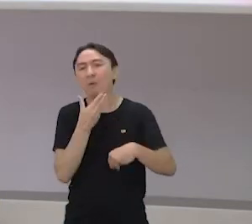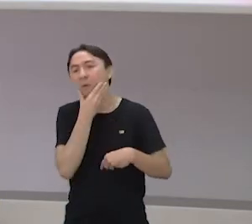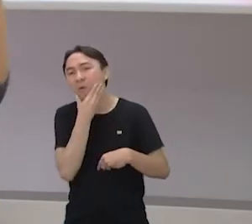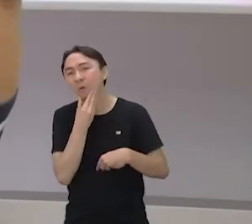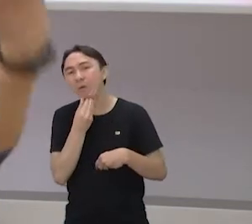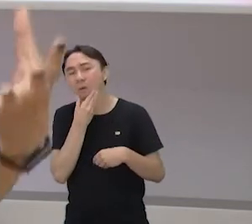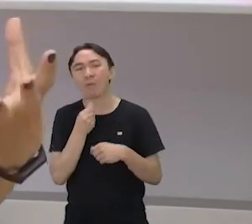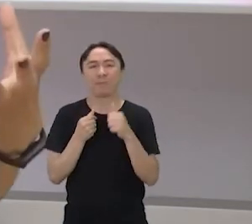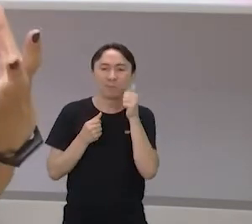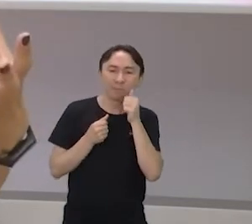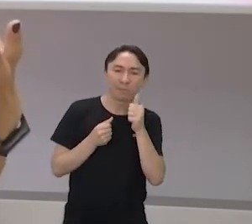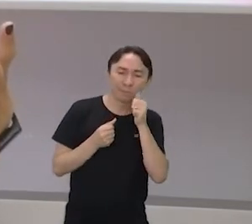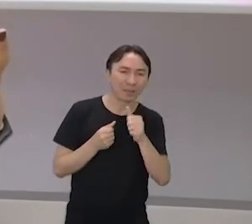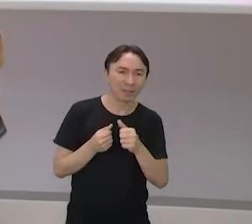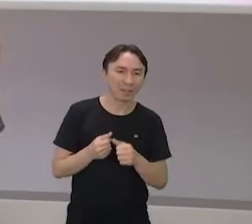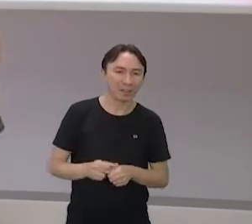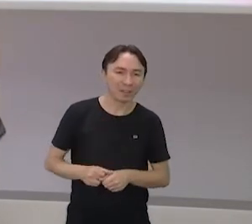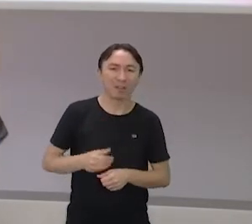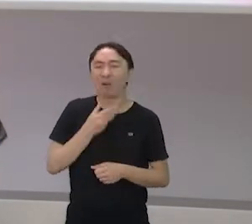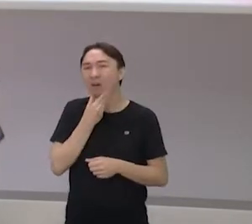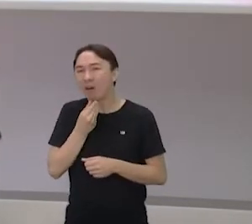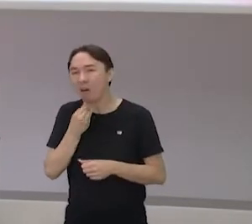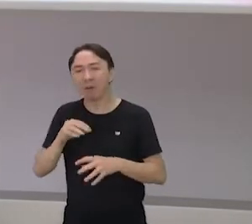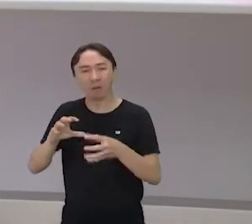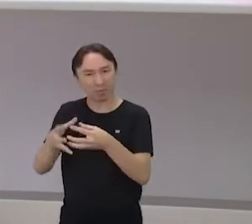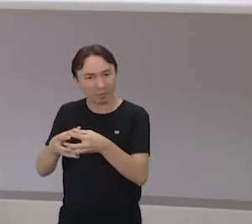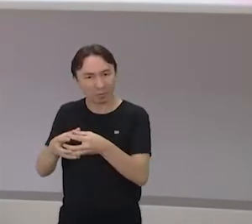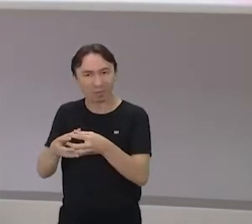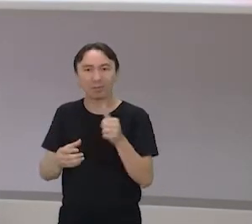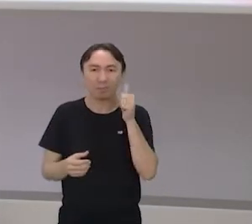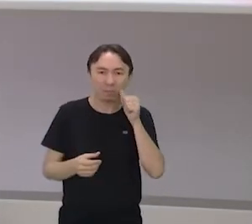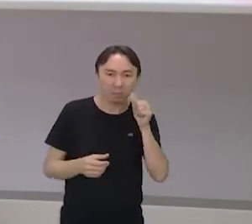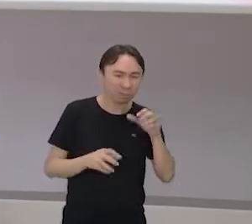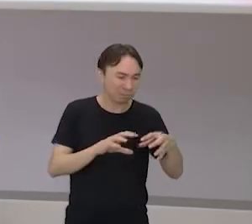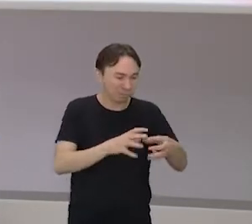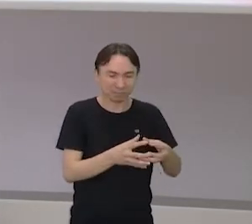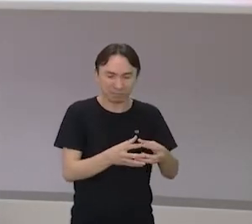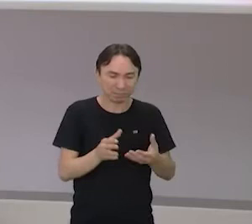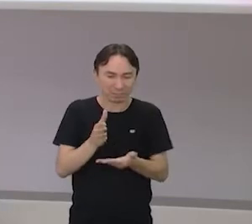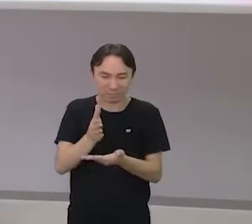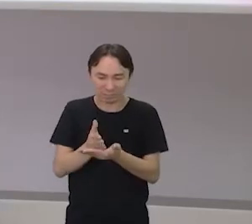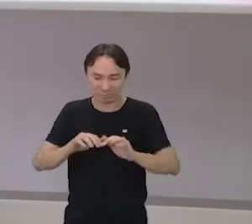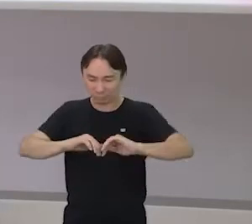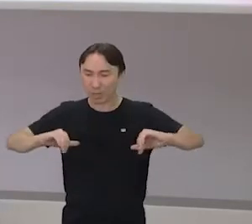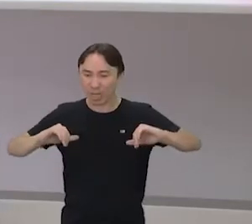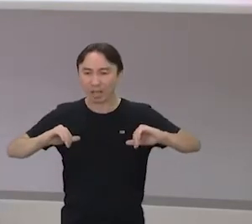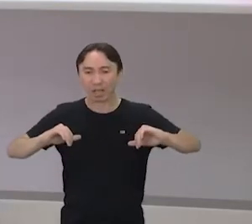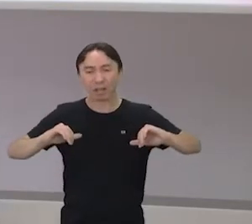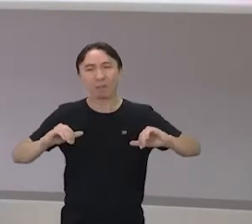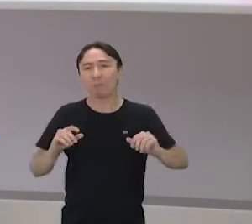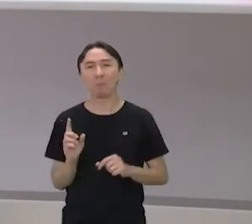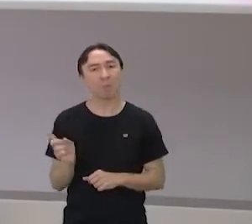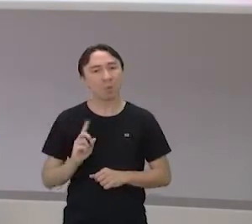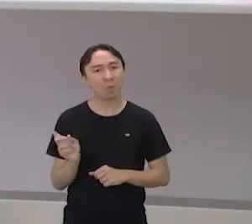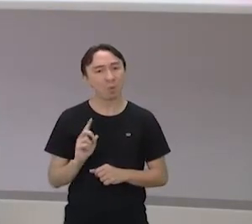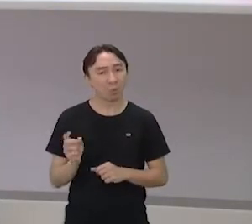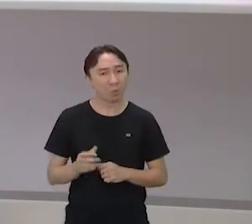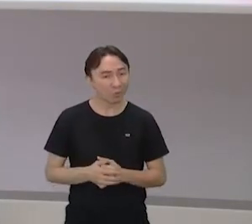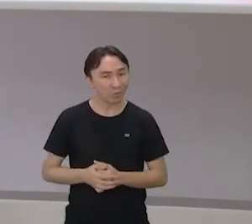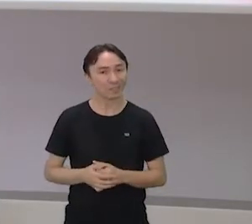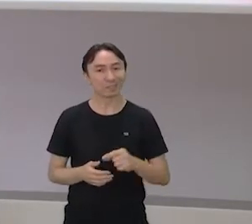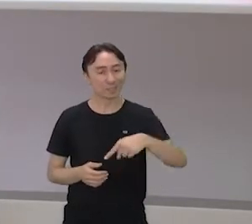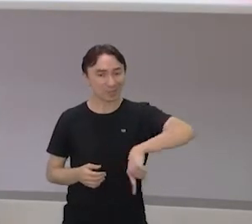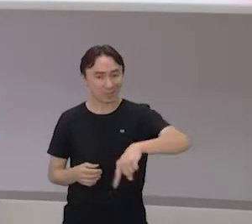A prática pro homem, a prática para a mulher na escola. Tanto é que quando a gente possibilitou a prática